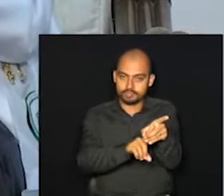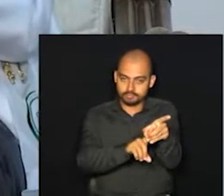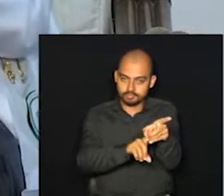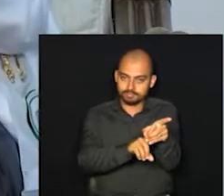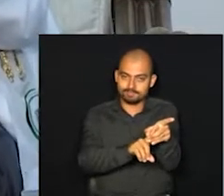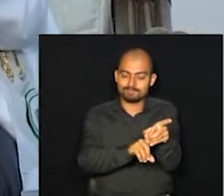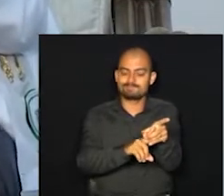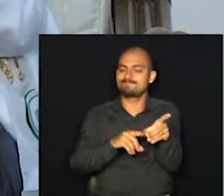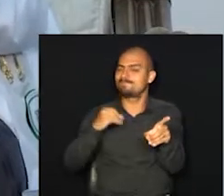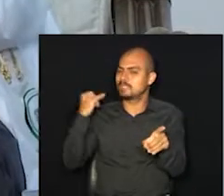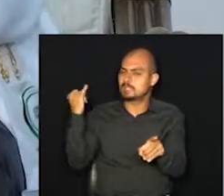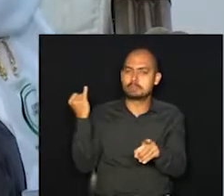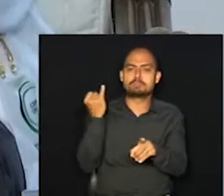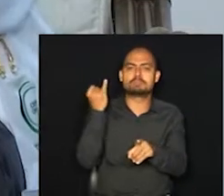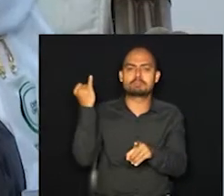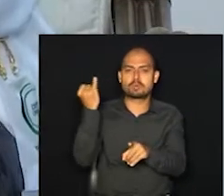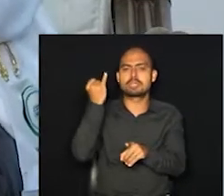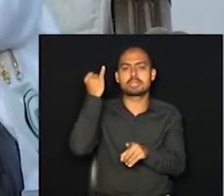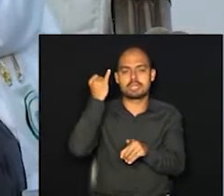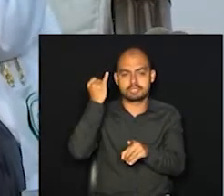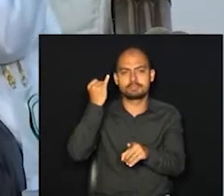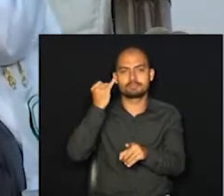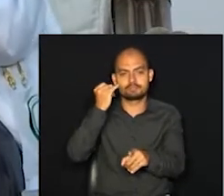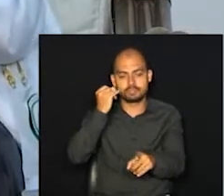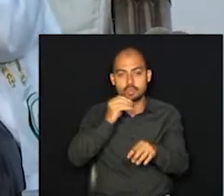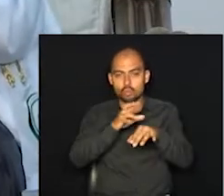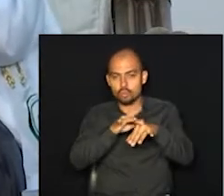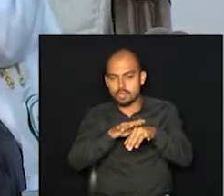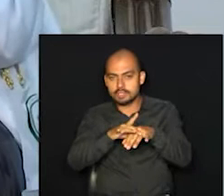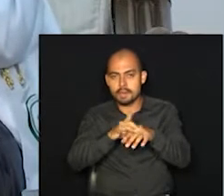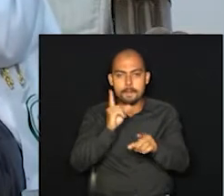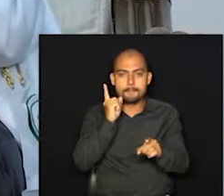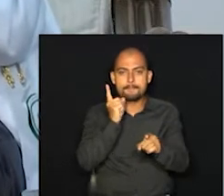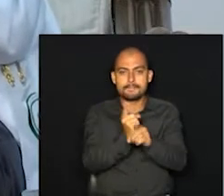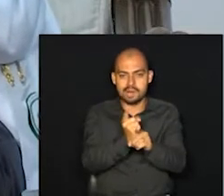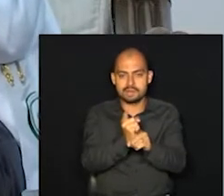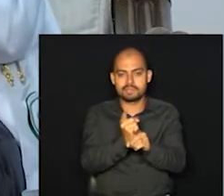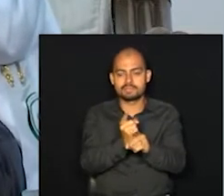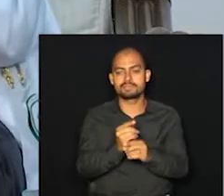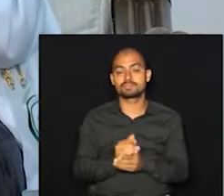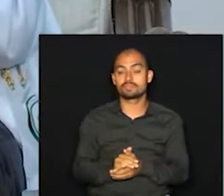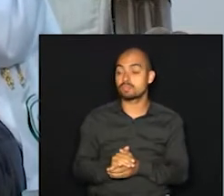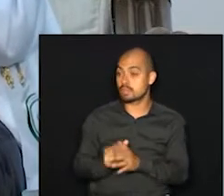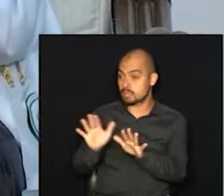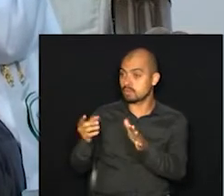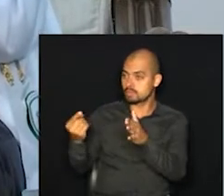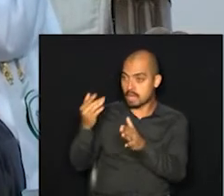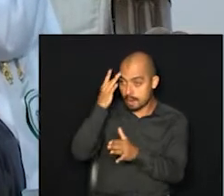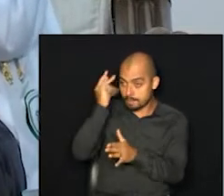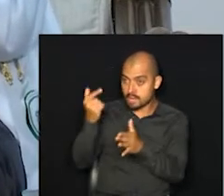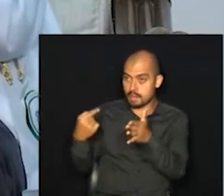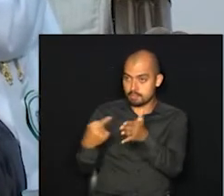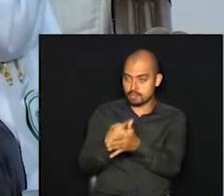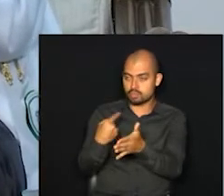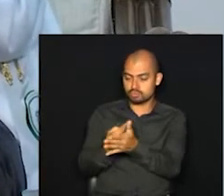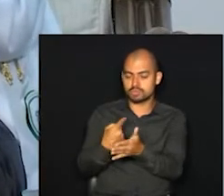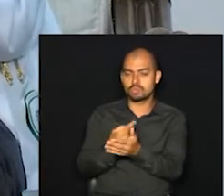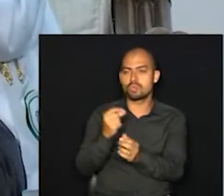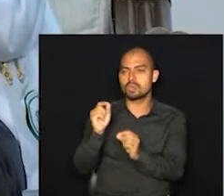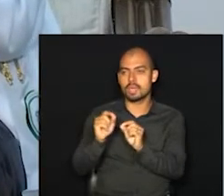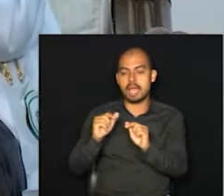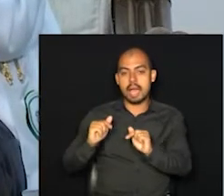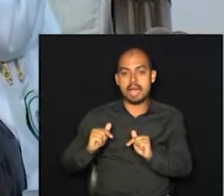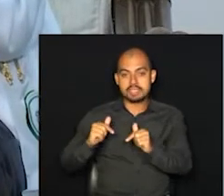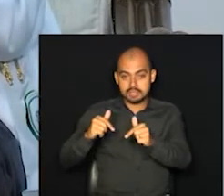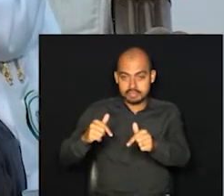fazer o diagnóstico e o diagnóstico diferencial. O doutor, muita gente perguntando, amanhã, portanto, então será realizada a ação por aqui, e